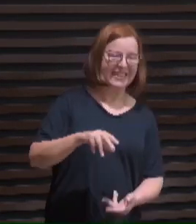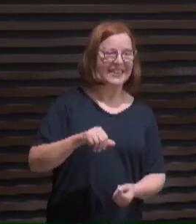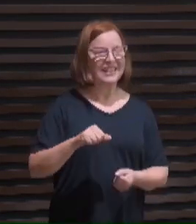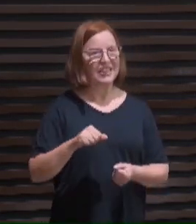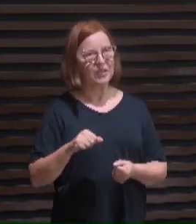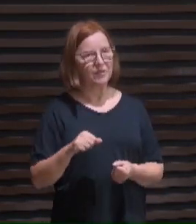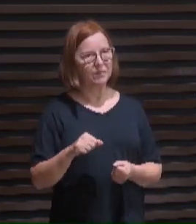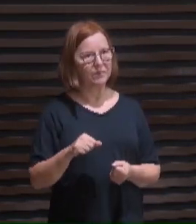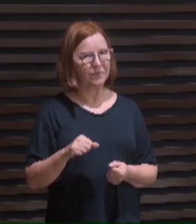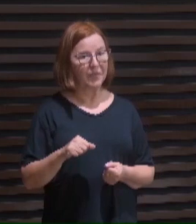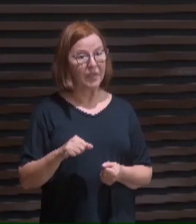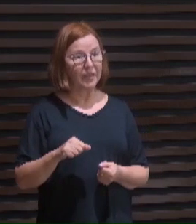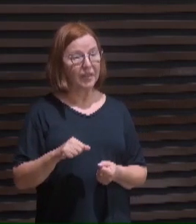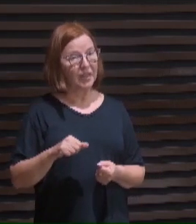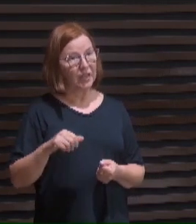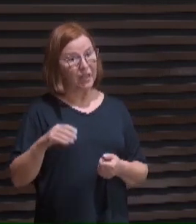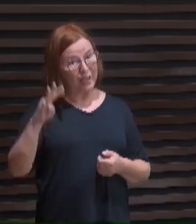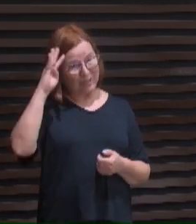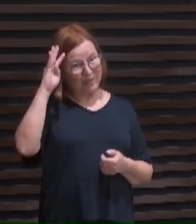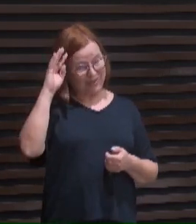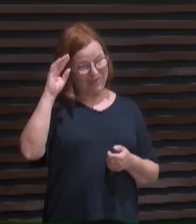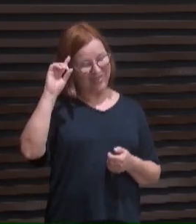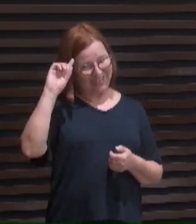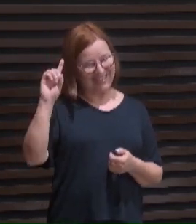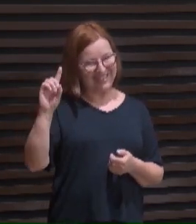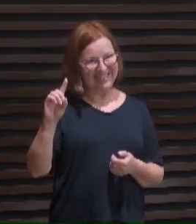lá pelo 4º dia os animais